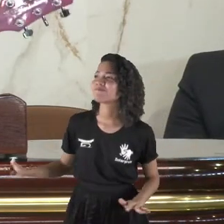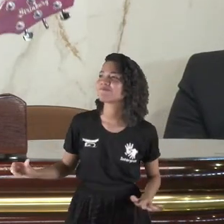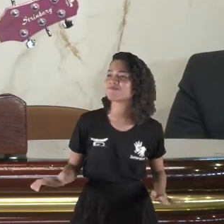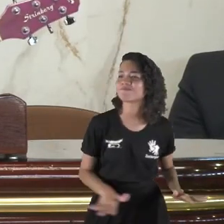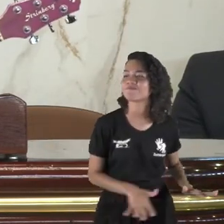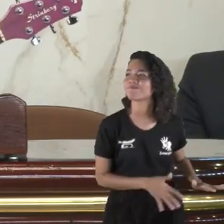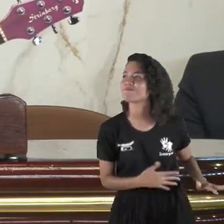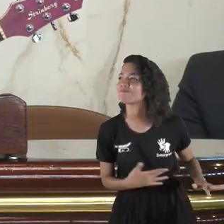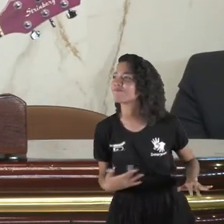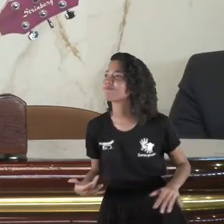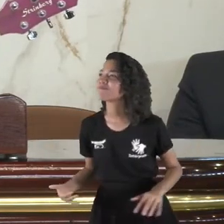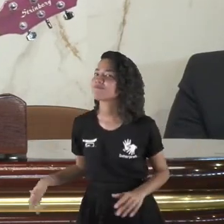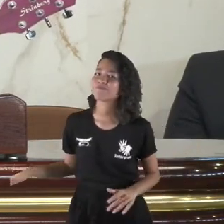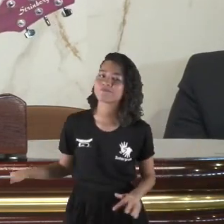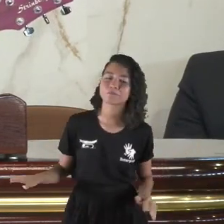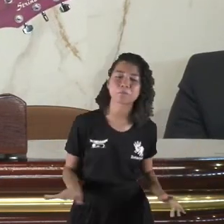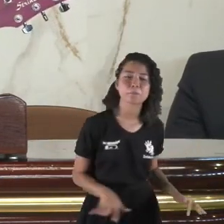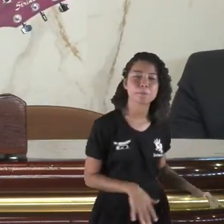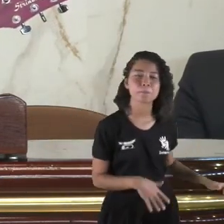Onde estão os vossos filhos?